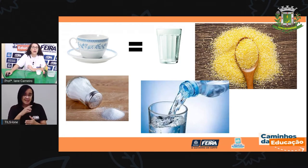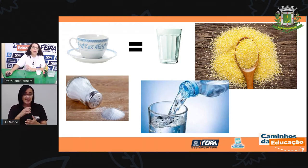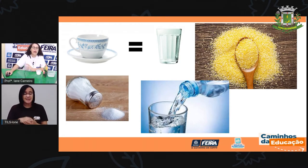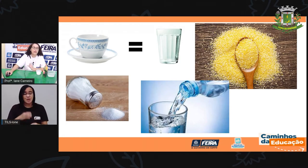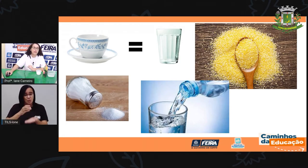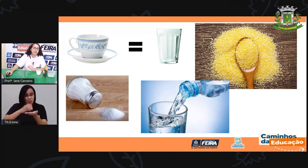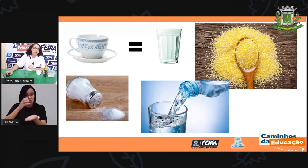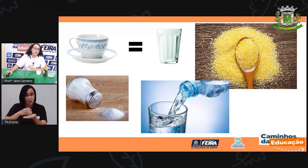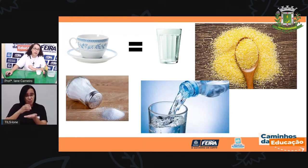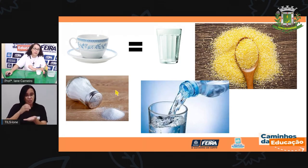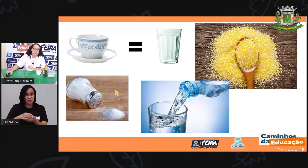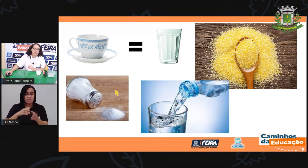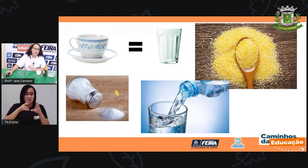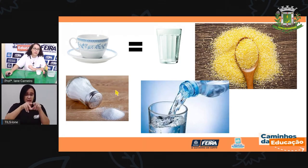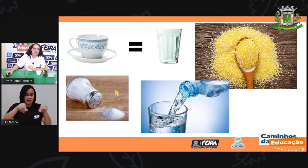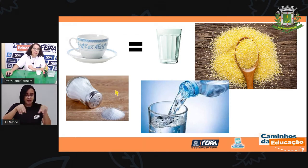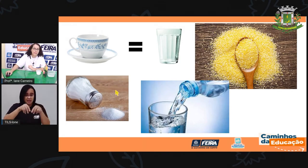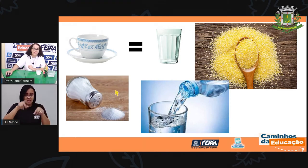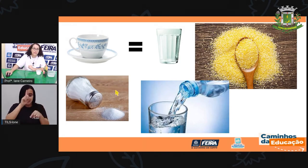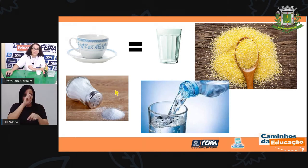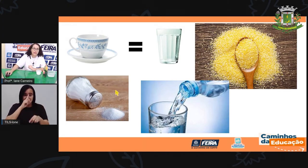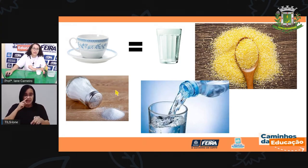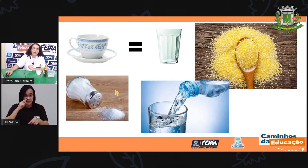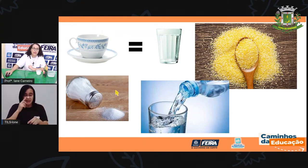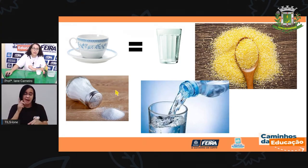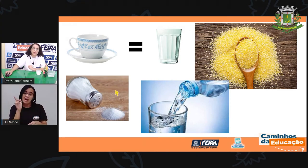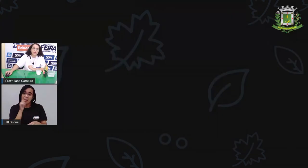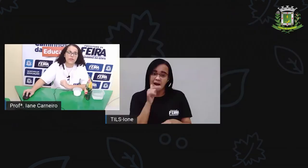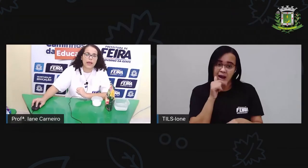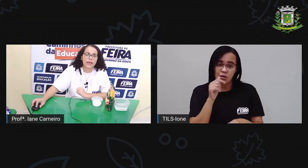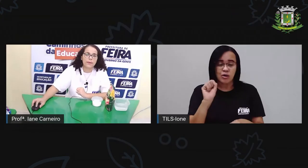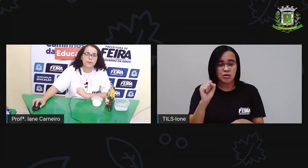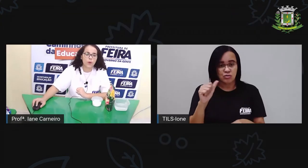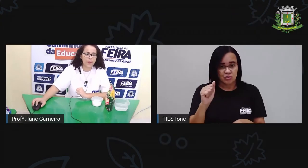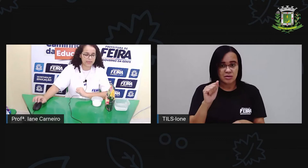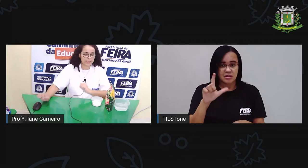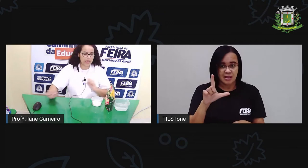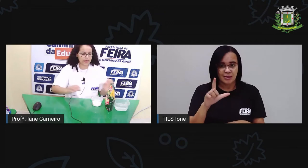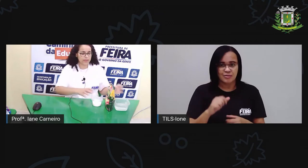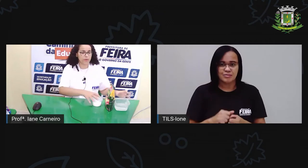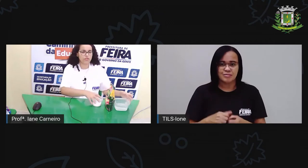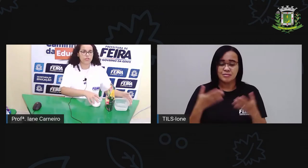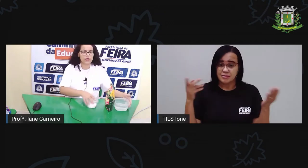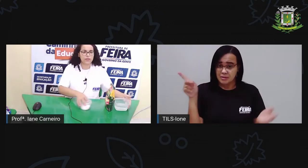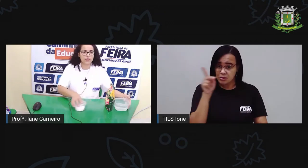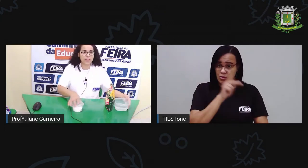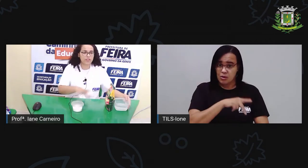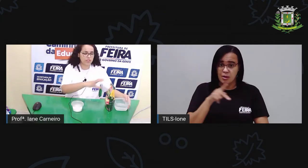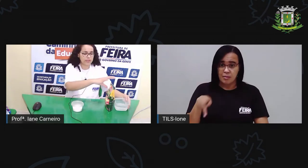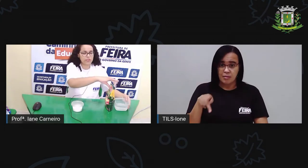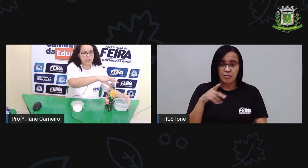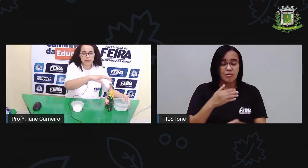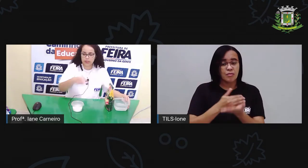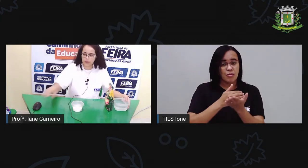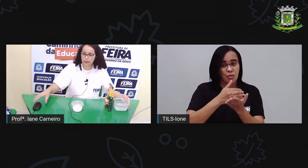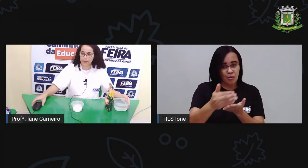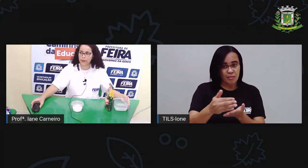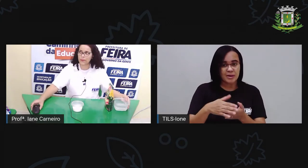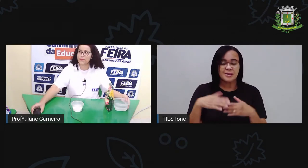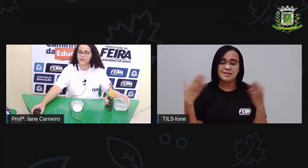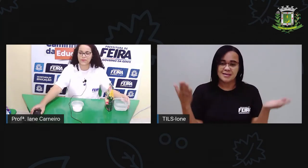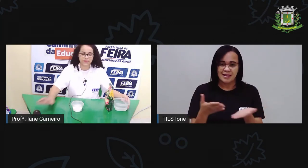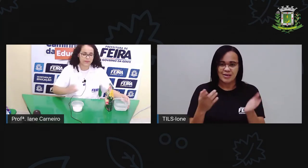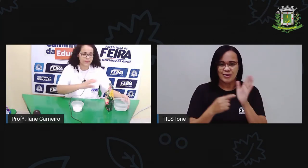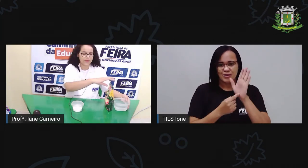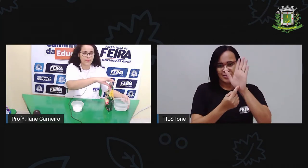milho, a água e o sal. Então, vamos lá? A vai começar aqui mostrando os ingredientes que estão aqui com a